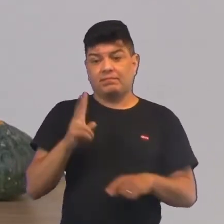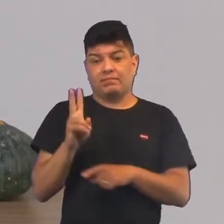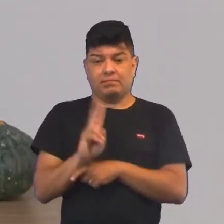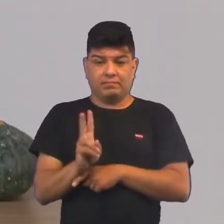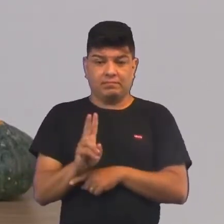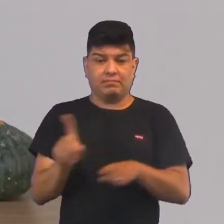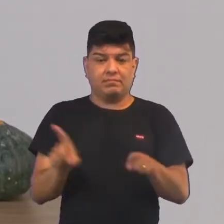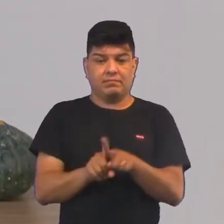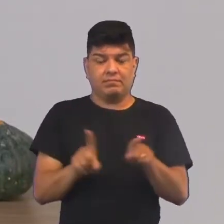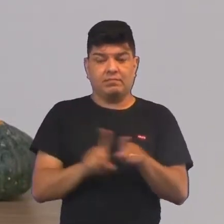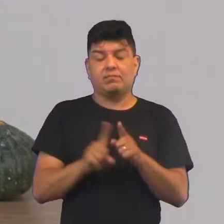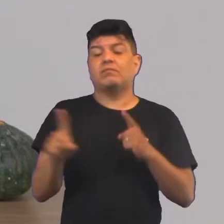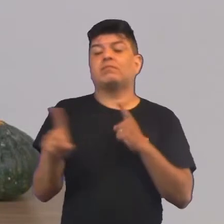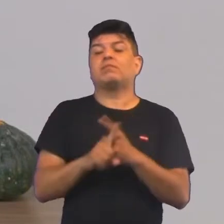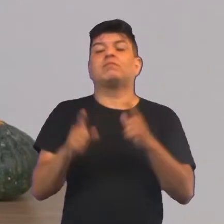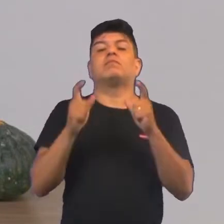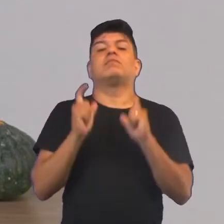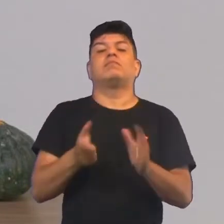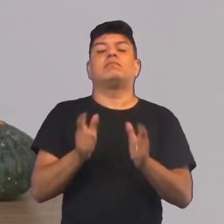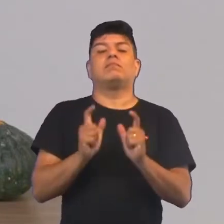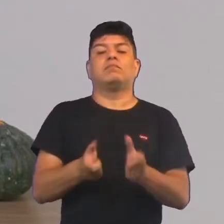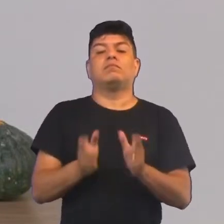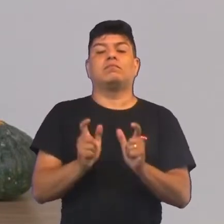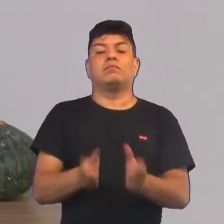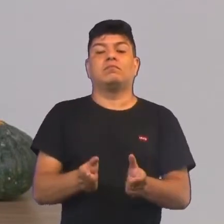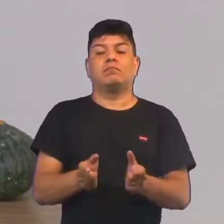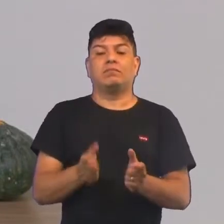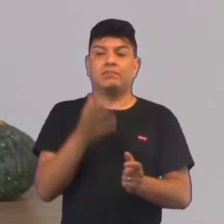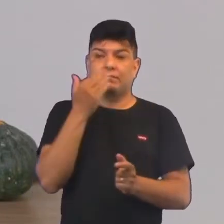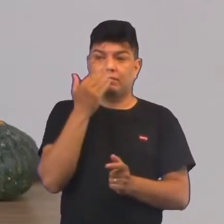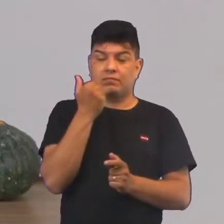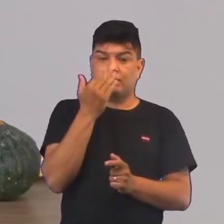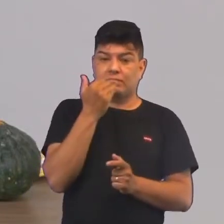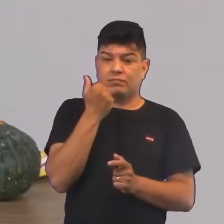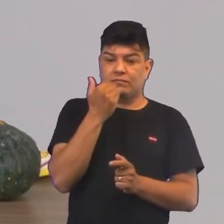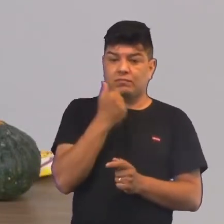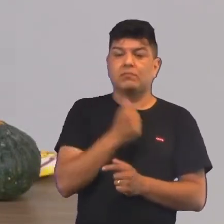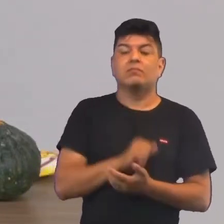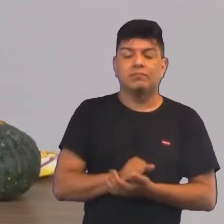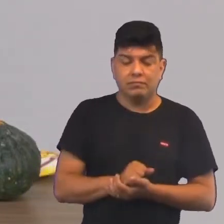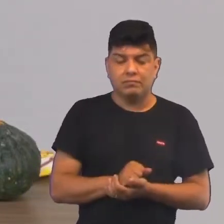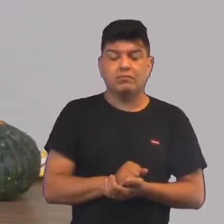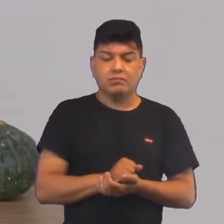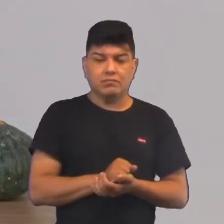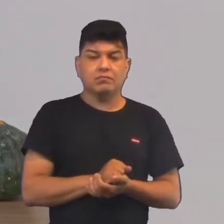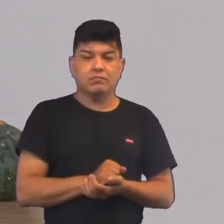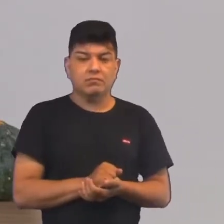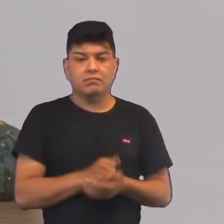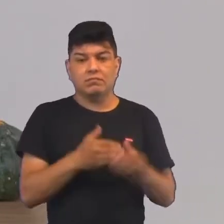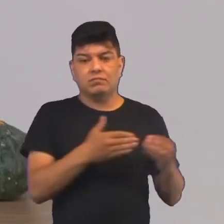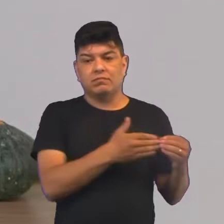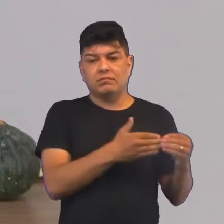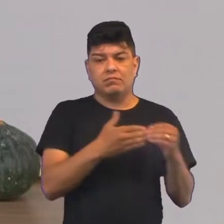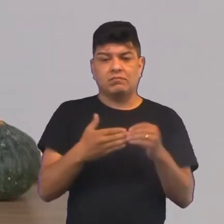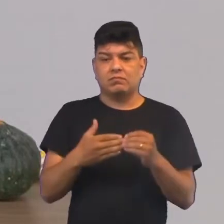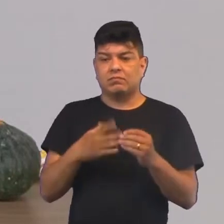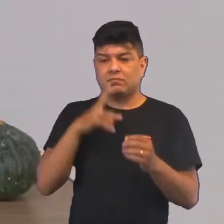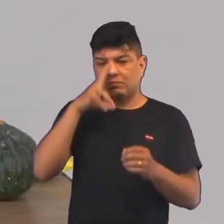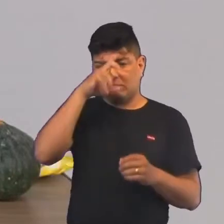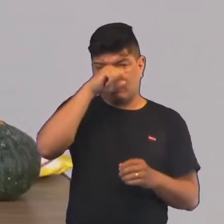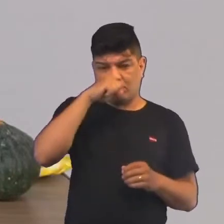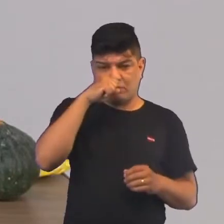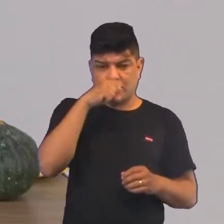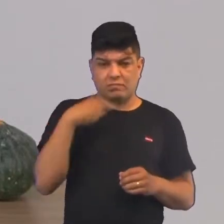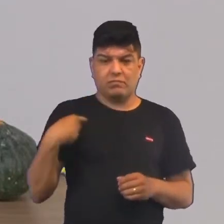essas vitaminas nós encontramos onde? Nós encontramos nos alimentos. Isso mesmo, os alimentos, eles vêm fortalecer o